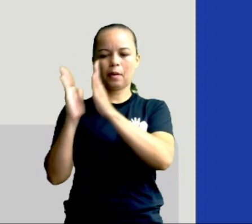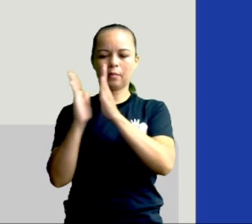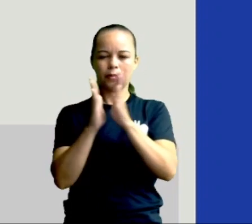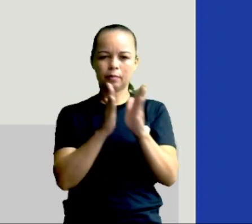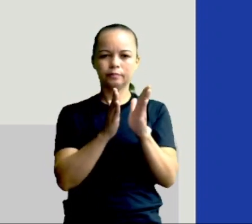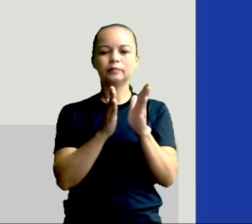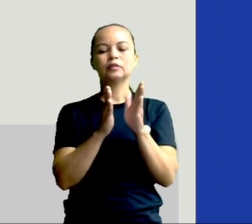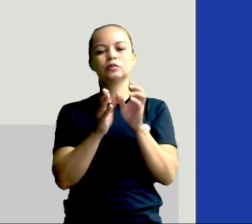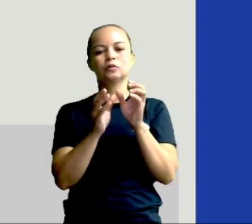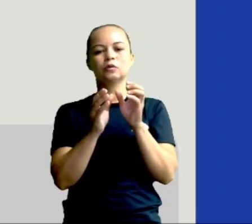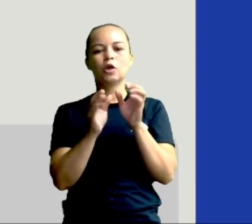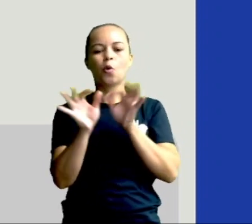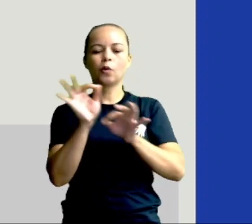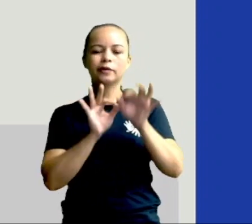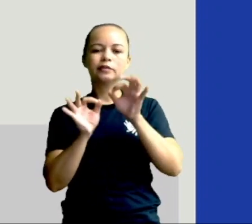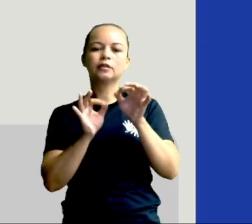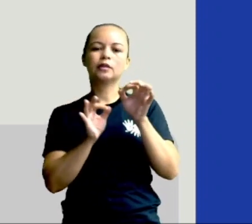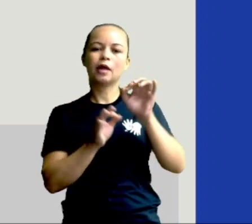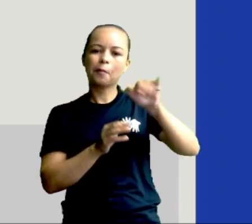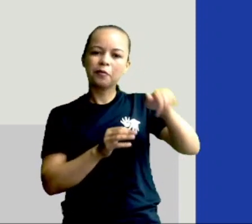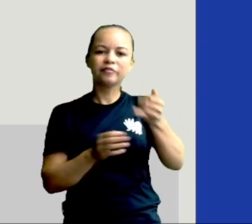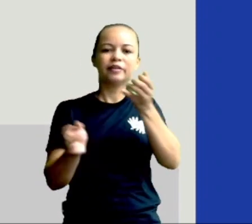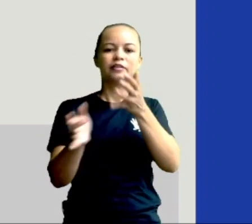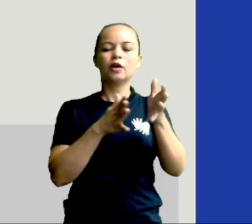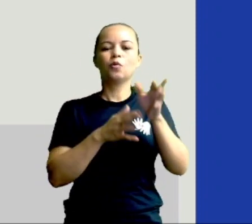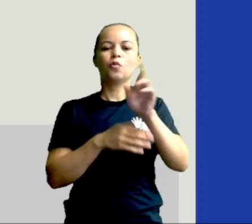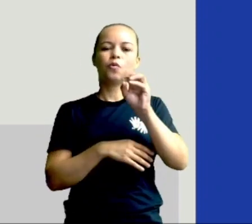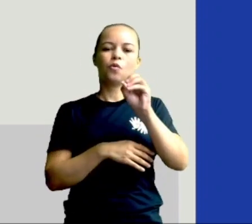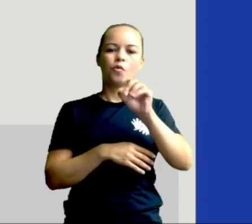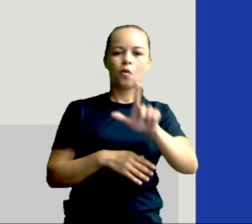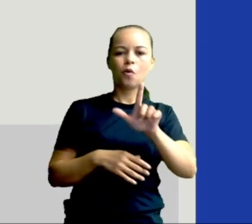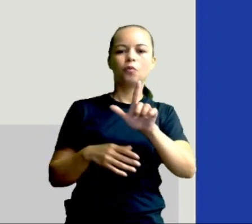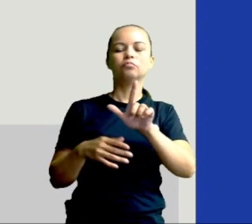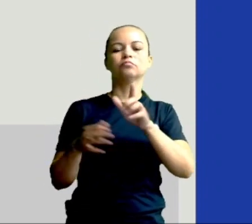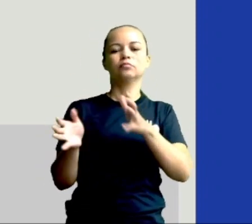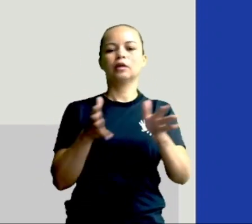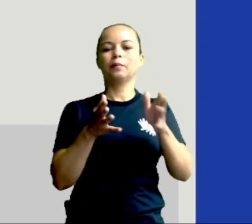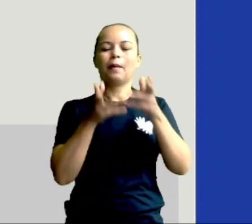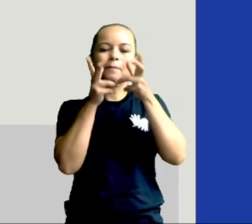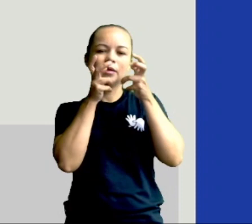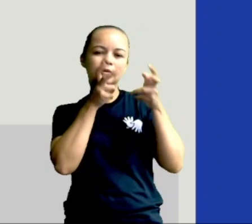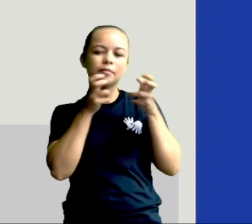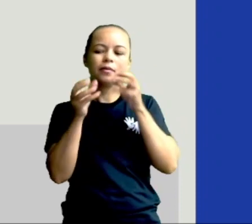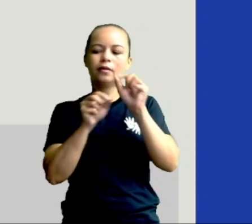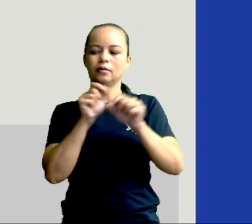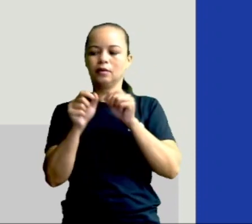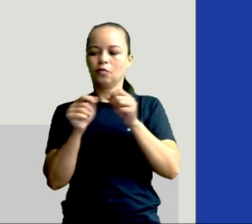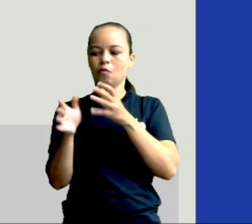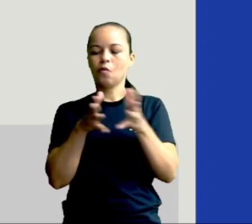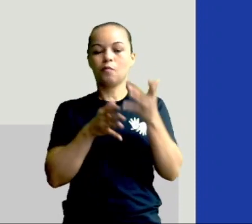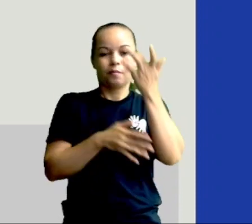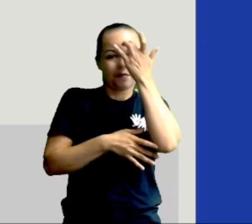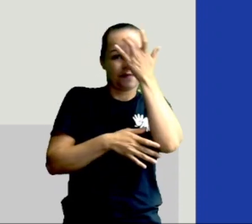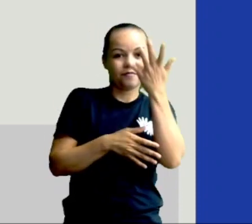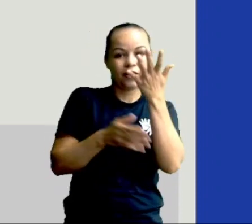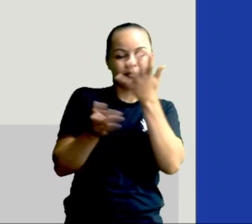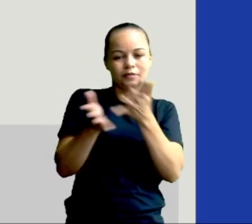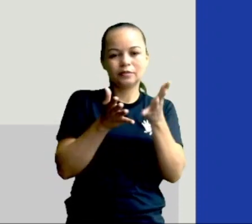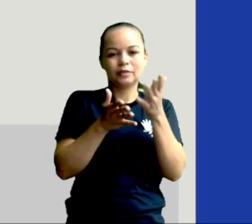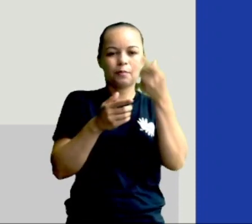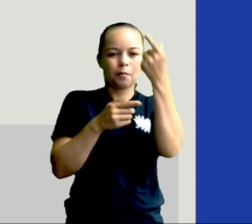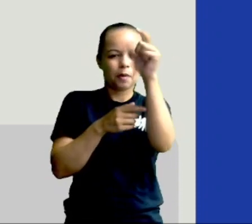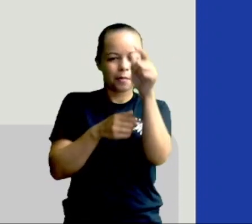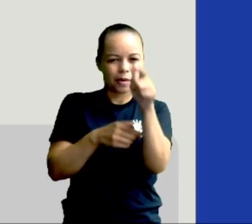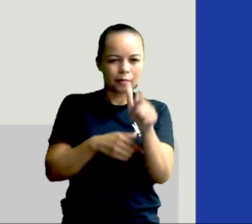aproveitei lá o rol, né, da questão da mediana, para poder a gente perceber aqui a moda, porque fica mais fácil de eu perceber se há